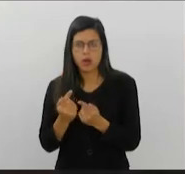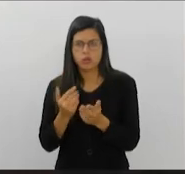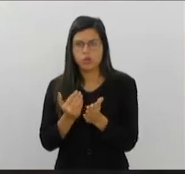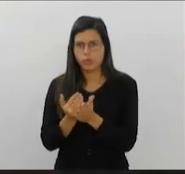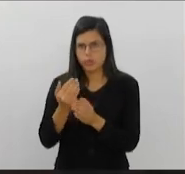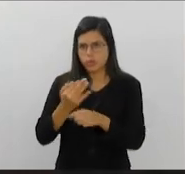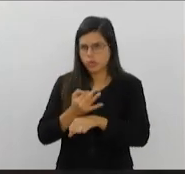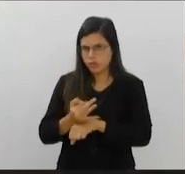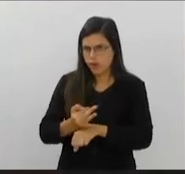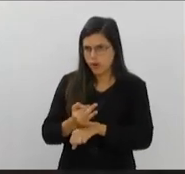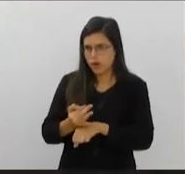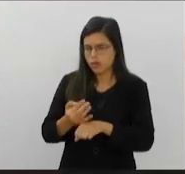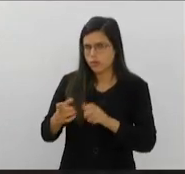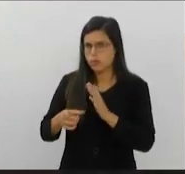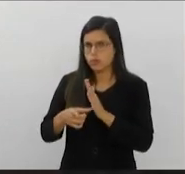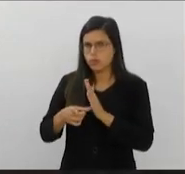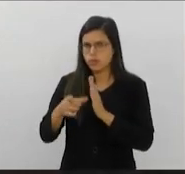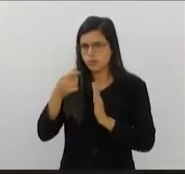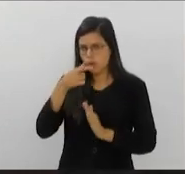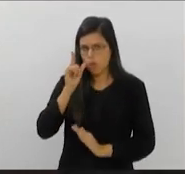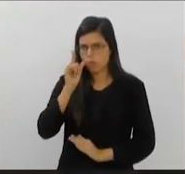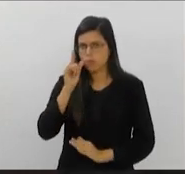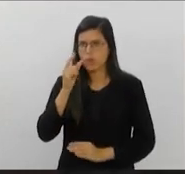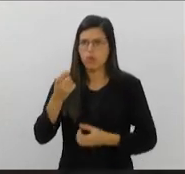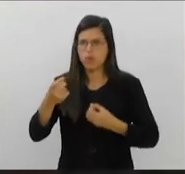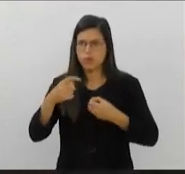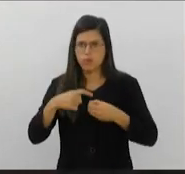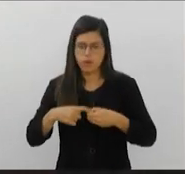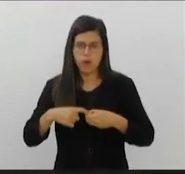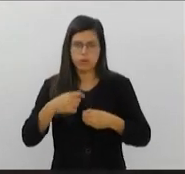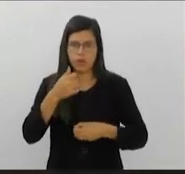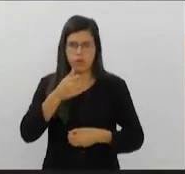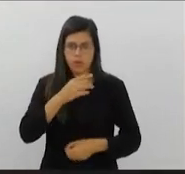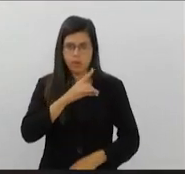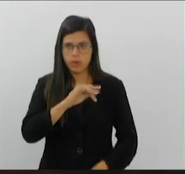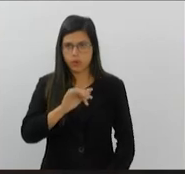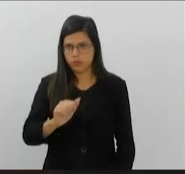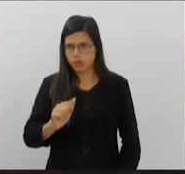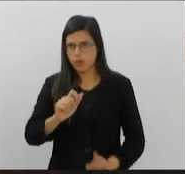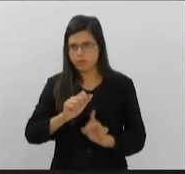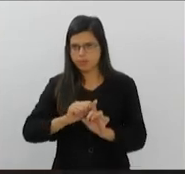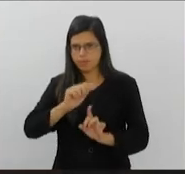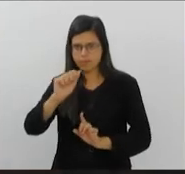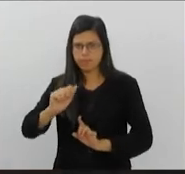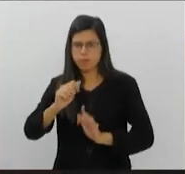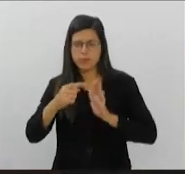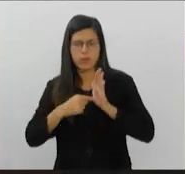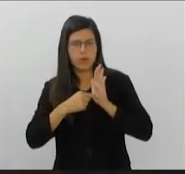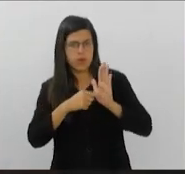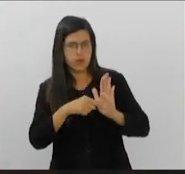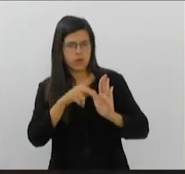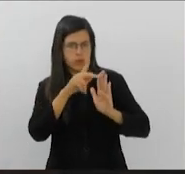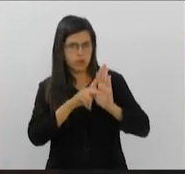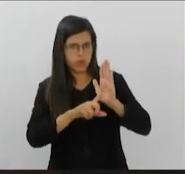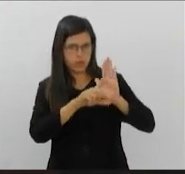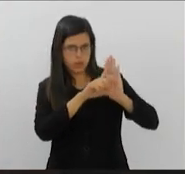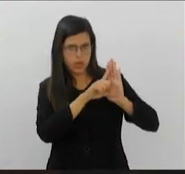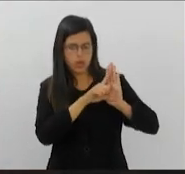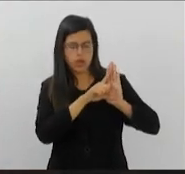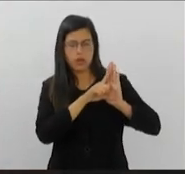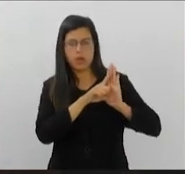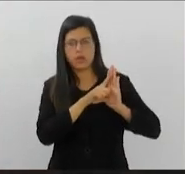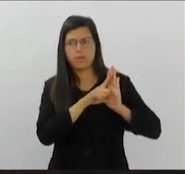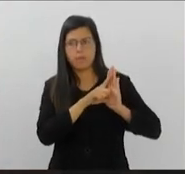no primeiro dia útil do mês de agosto. Eu vou apresentar esse projeto de lei